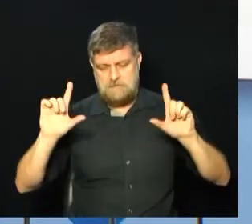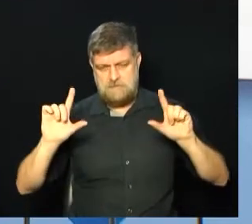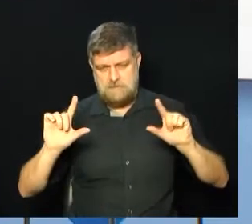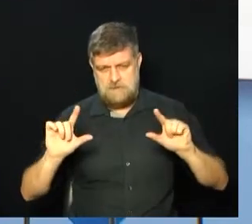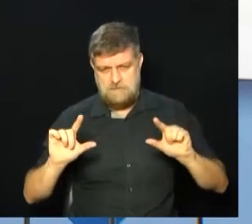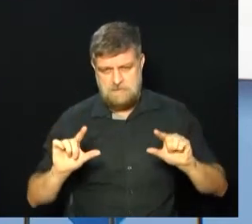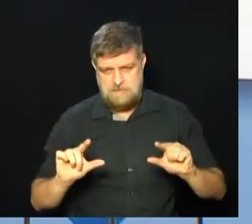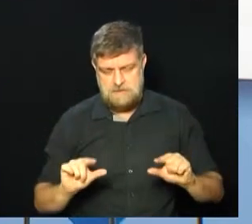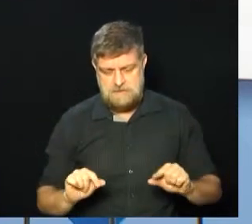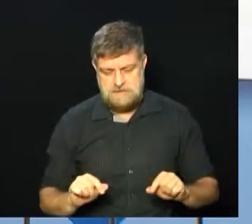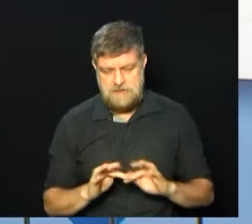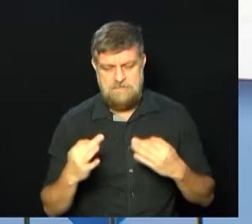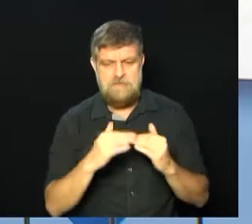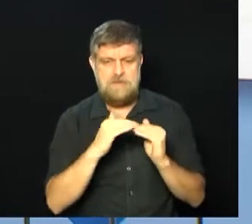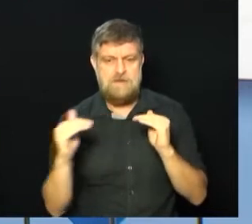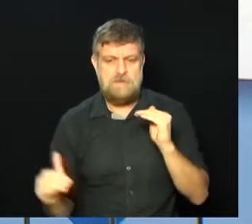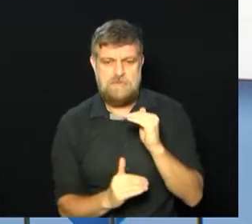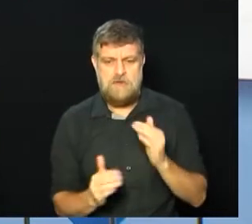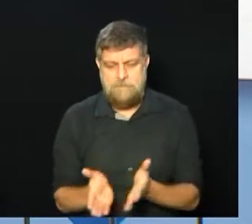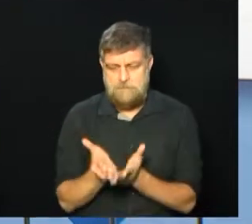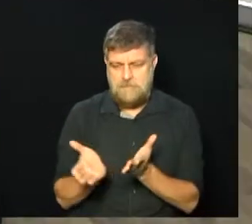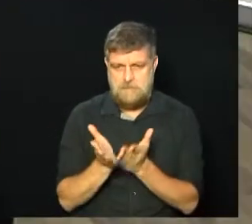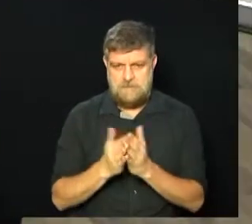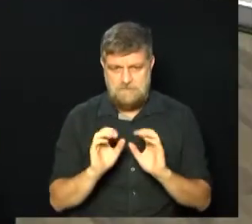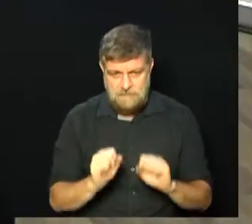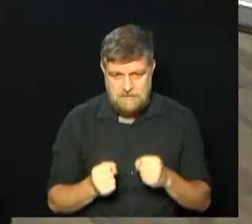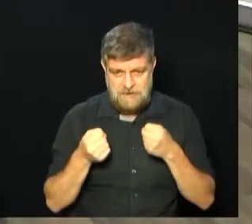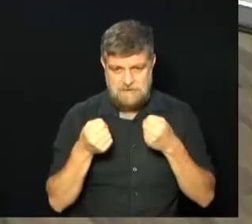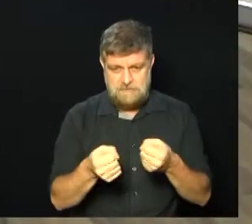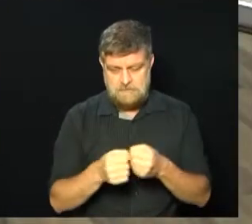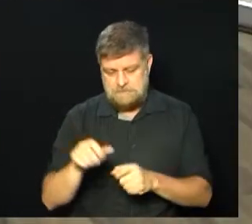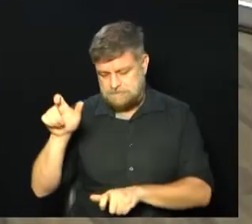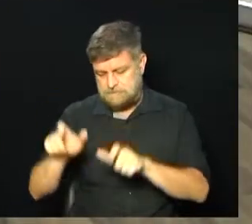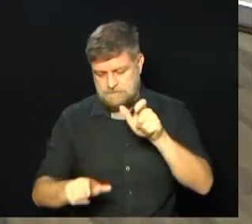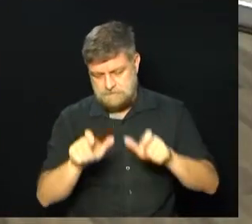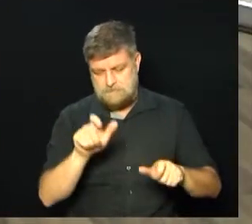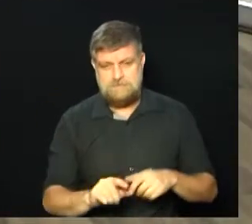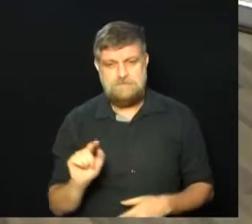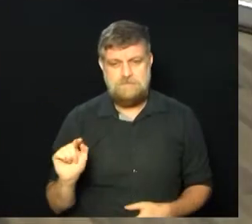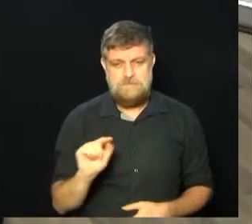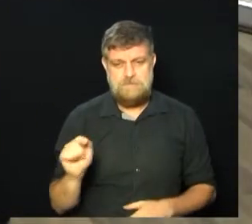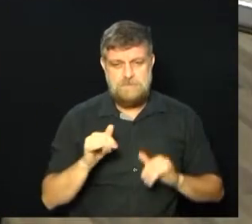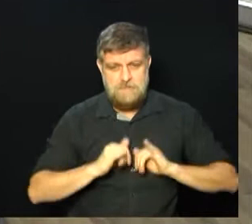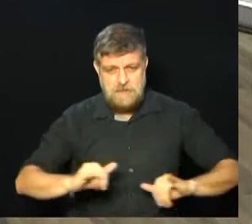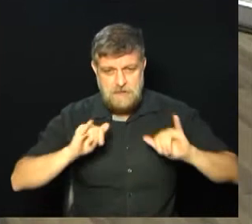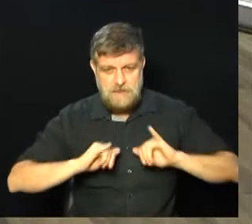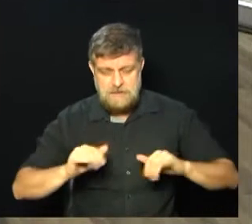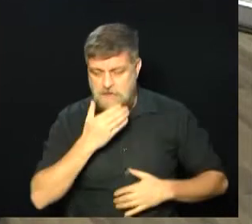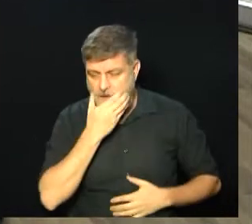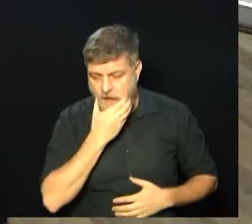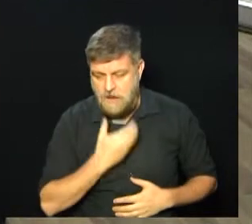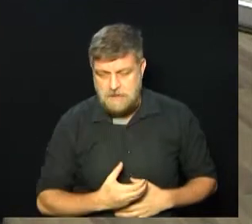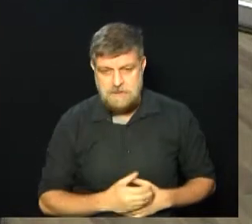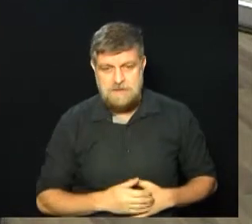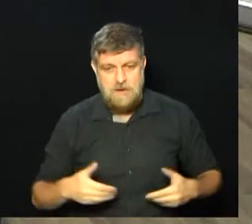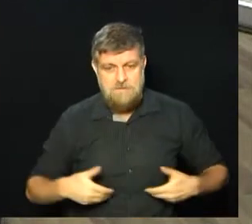das famílias em vulnerabilidade social menina Vamos reforçar então para o pessoal de casa que essa campanha do Natal sem